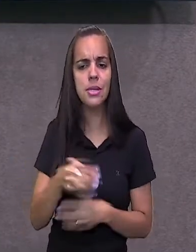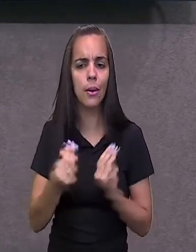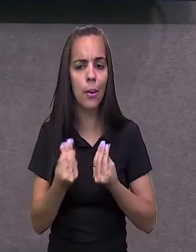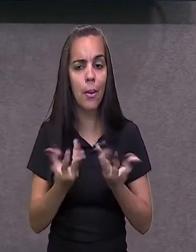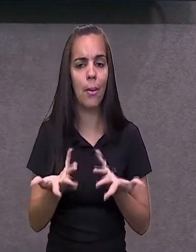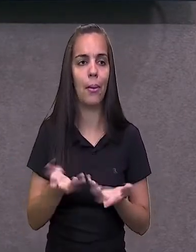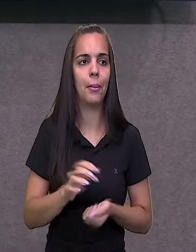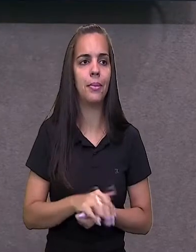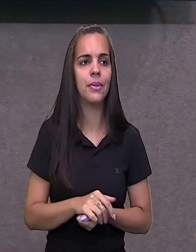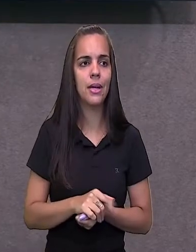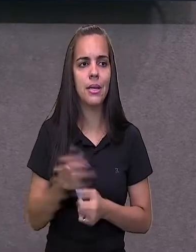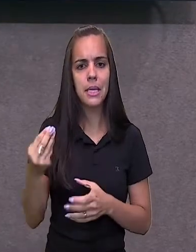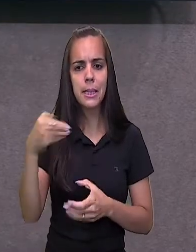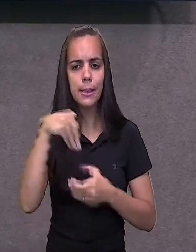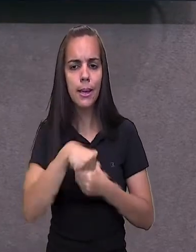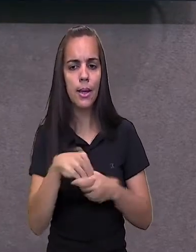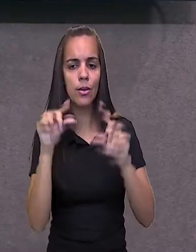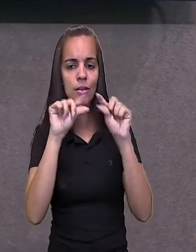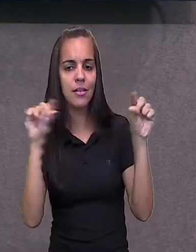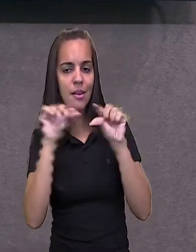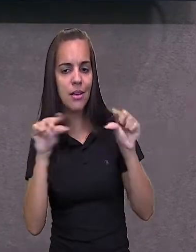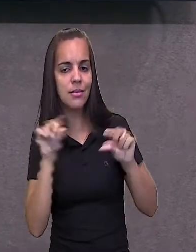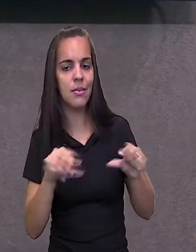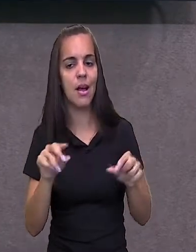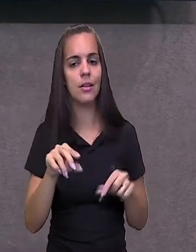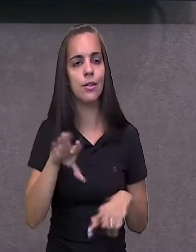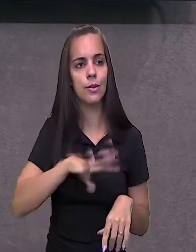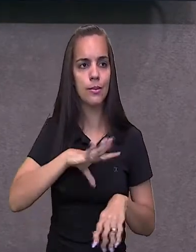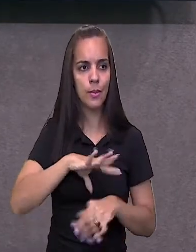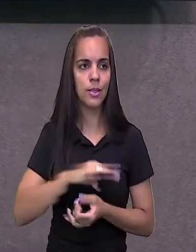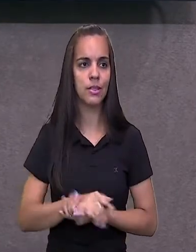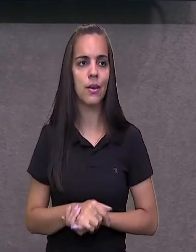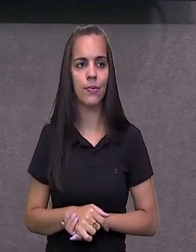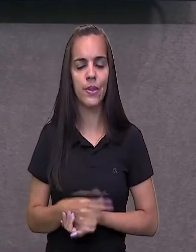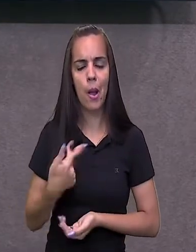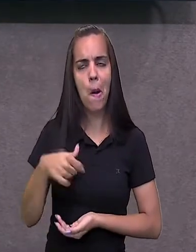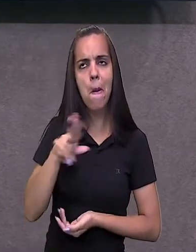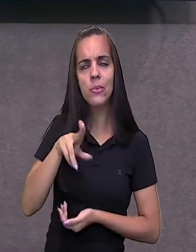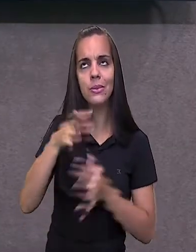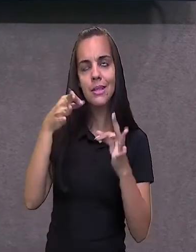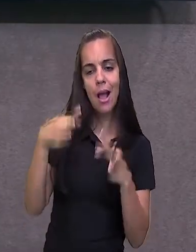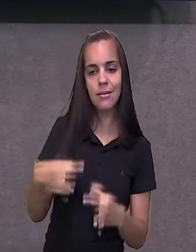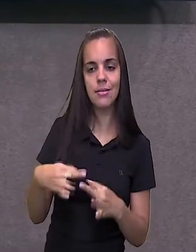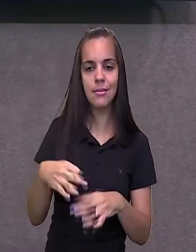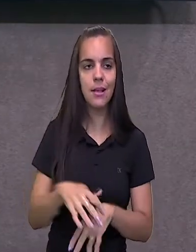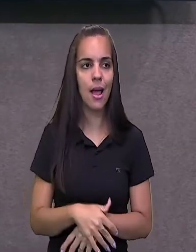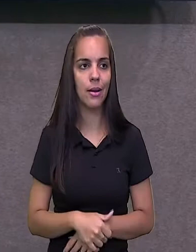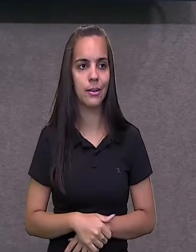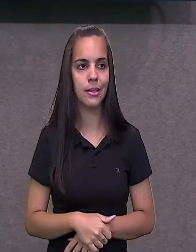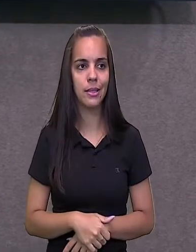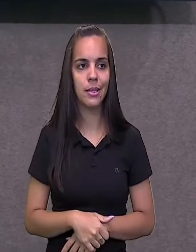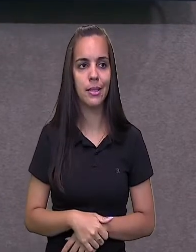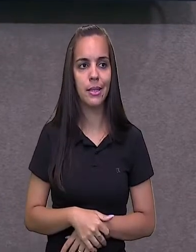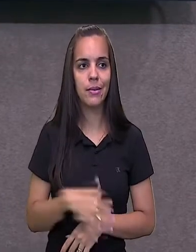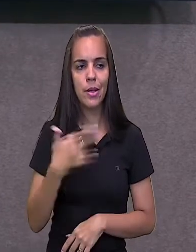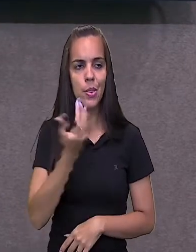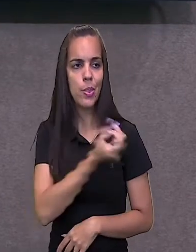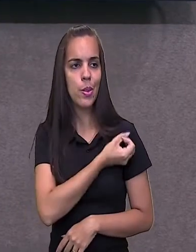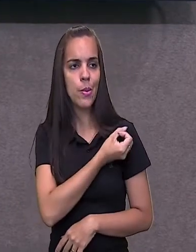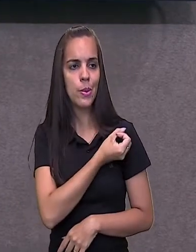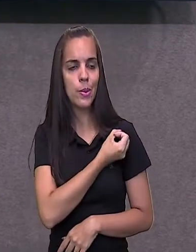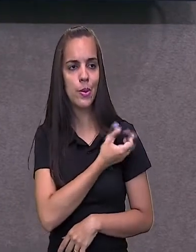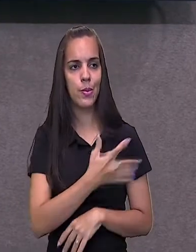números escritos nas frases, nos textos e até na nossa utilização oral. Então, o numeral é a palavra